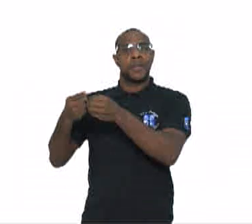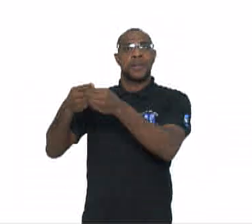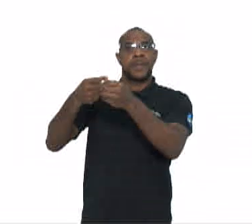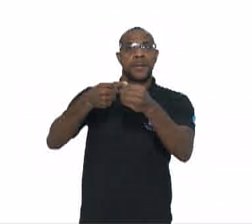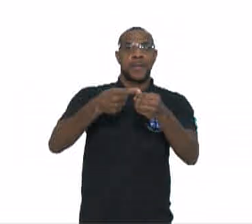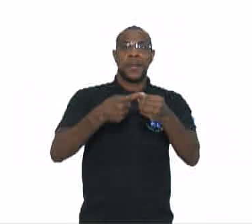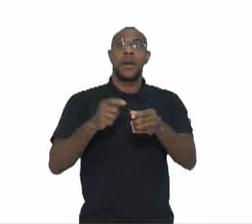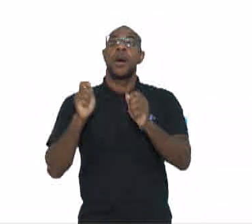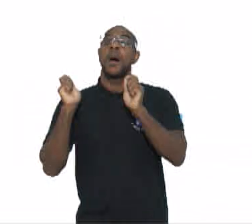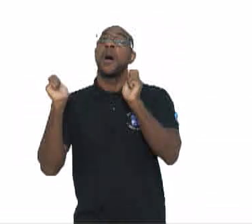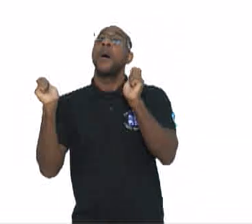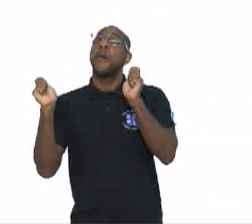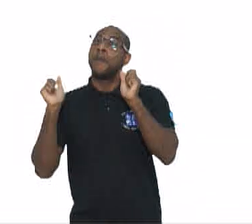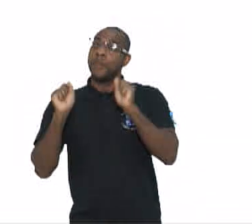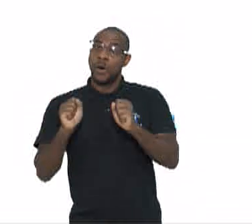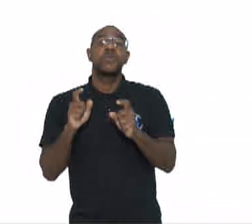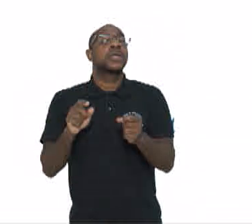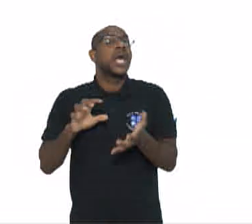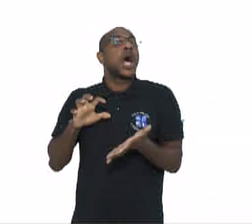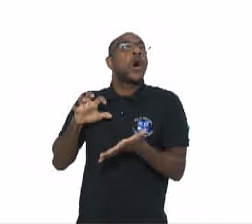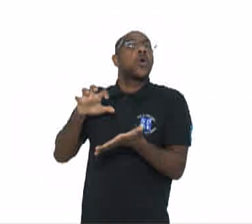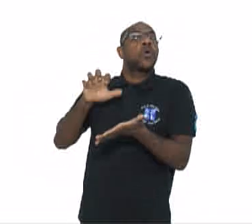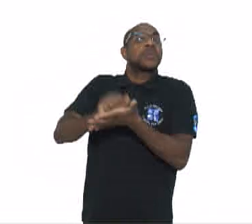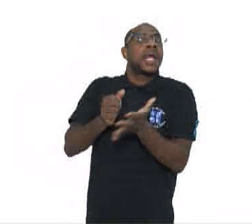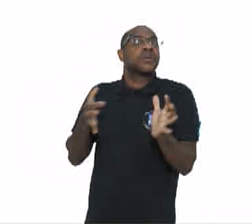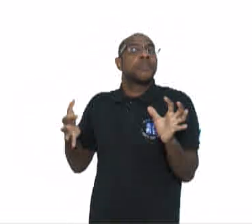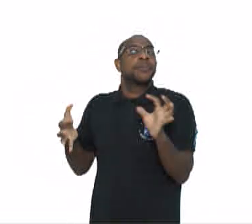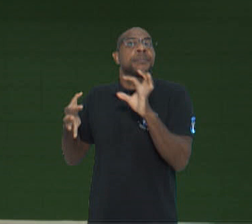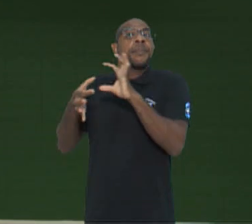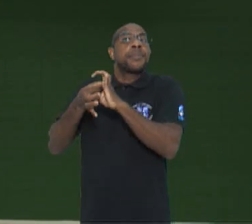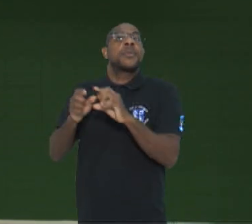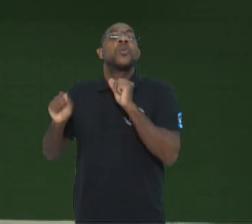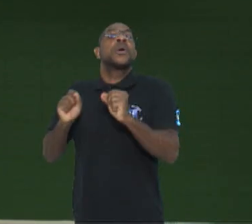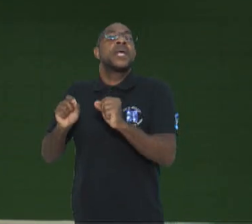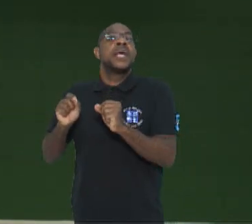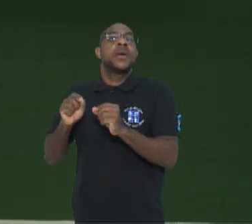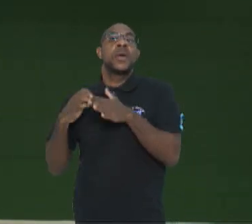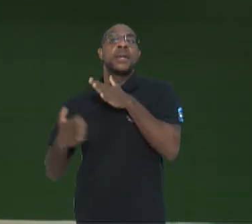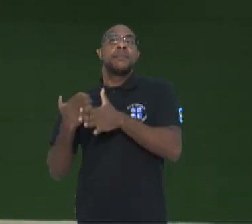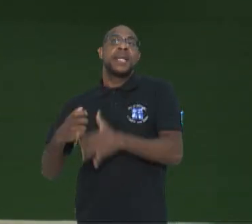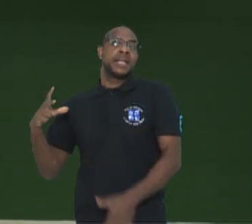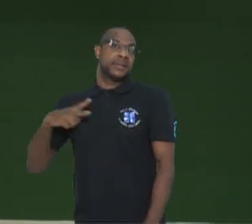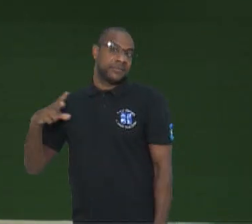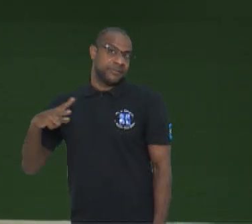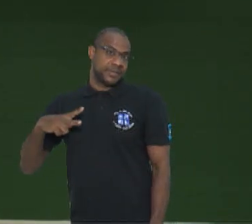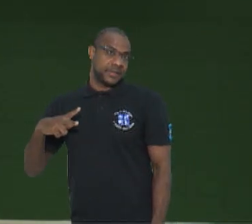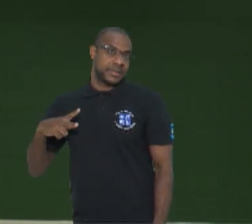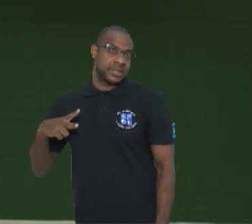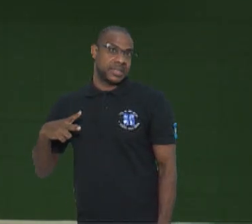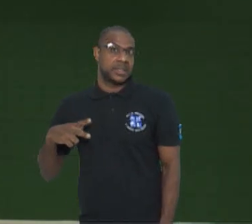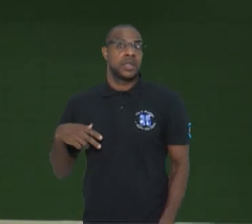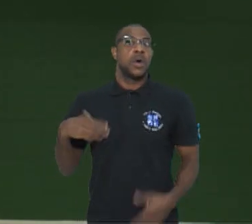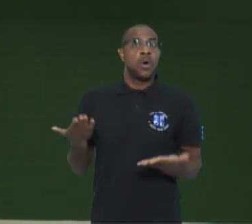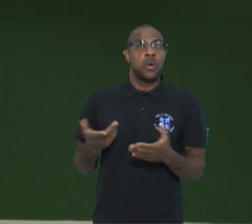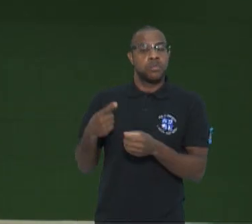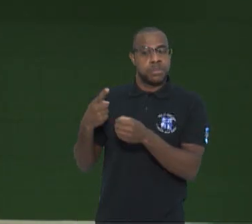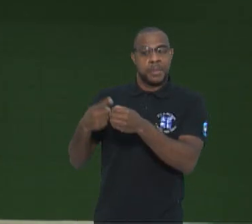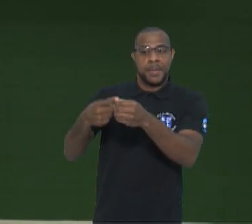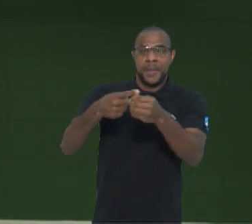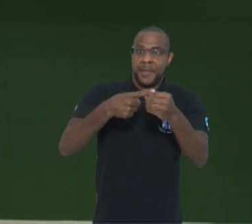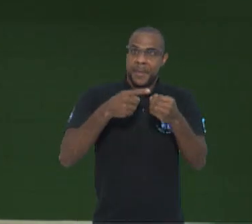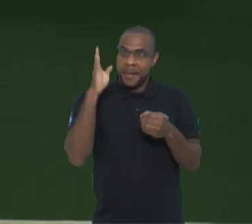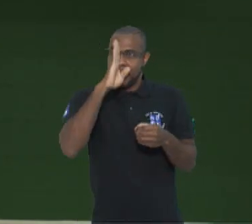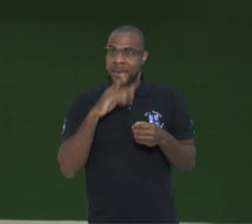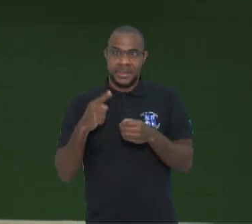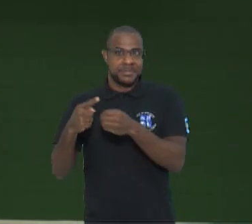de concessão com companhias privadas para o saneamento. Ou também, né, propondo que os municípios